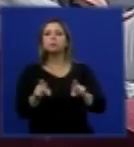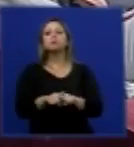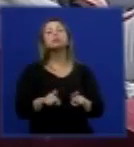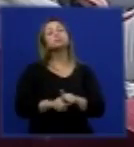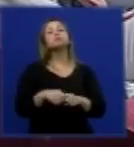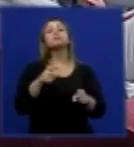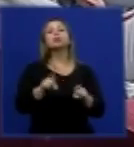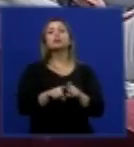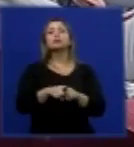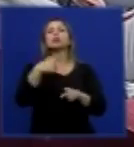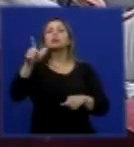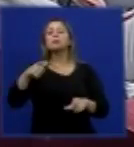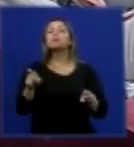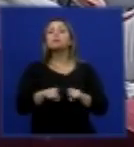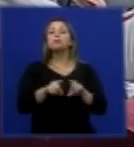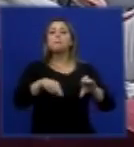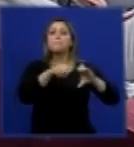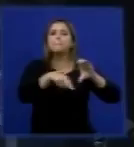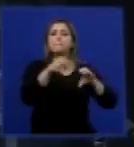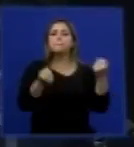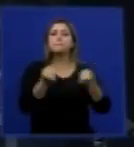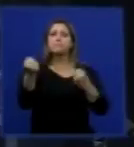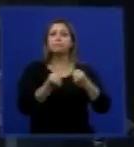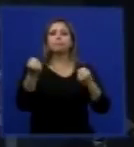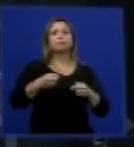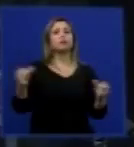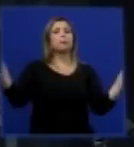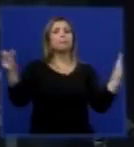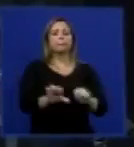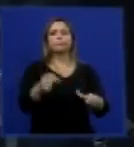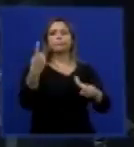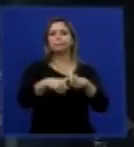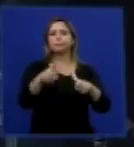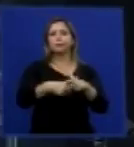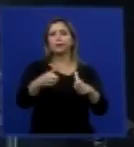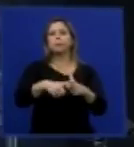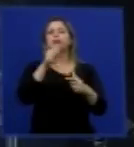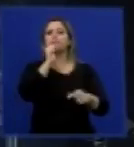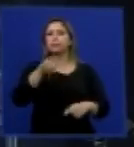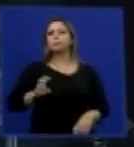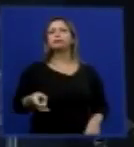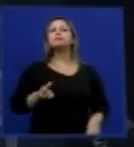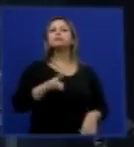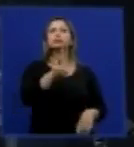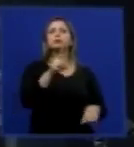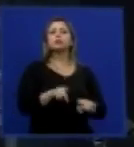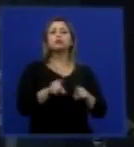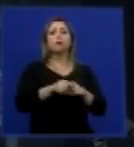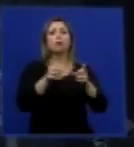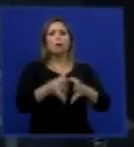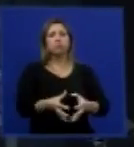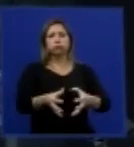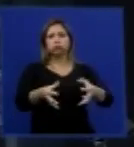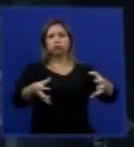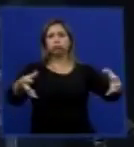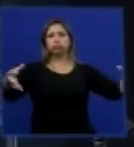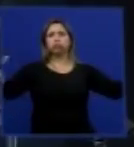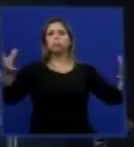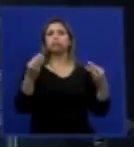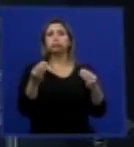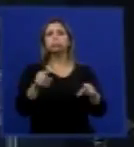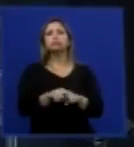agrotóxicos os pneus são o principal problema de resíduo que nós temos em função do volume e da